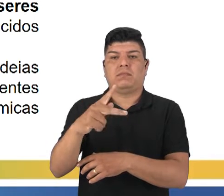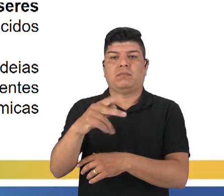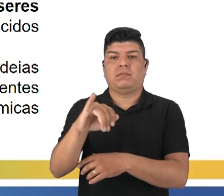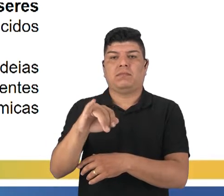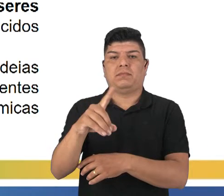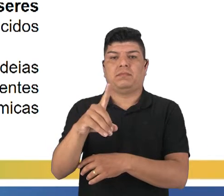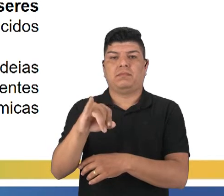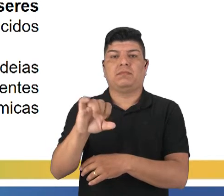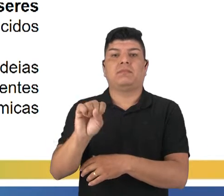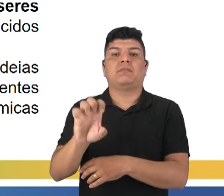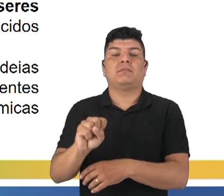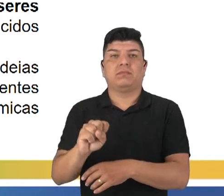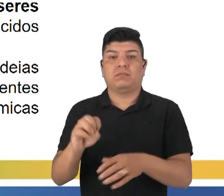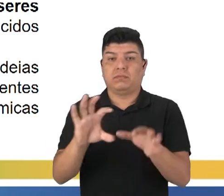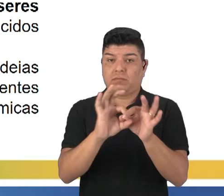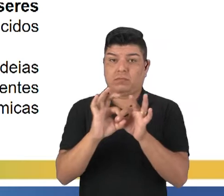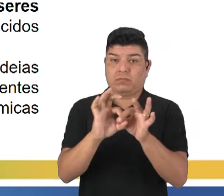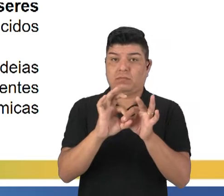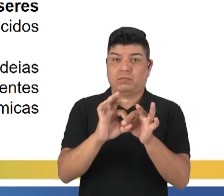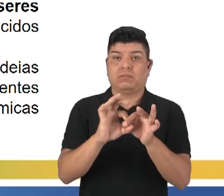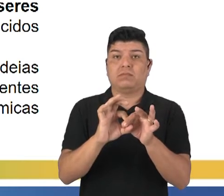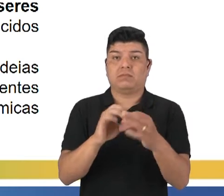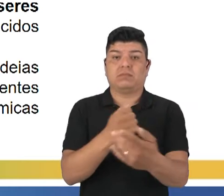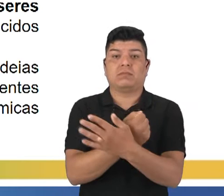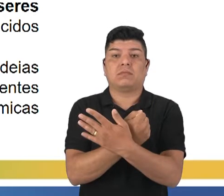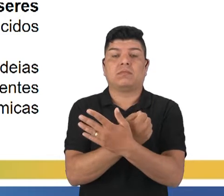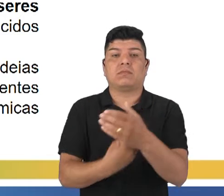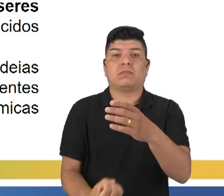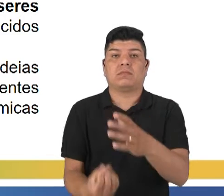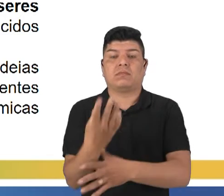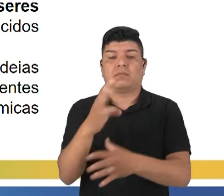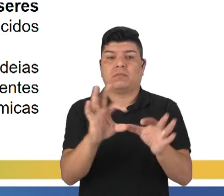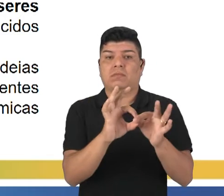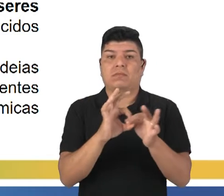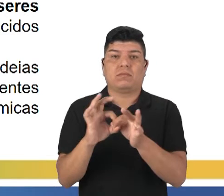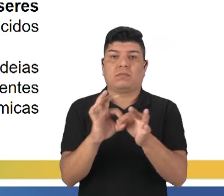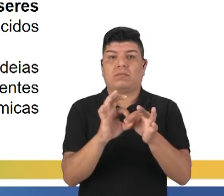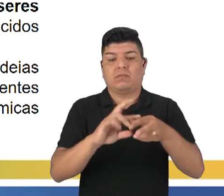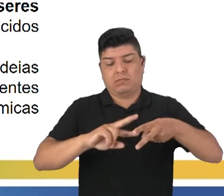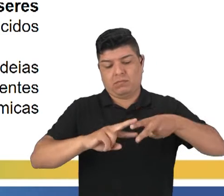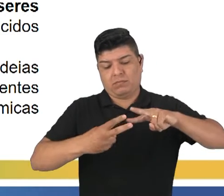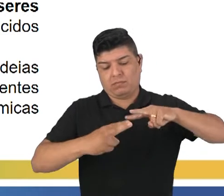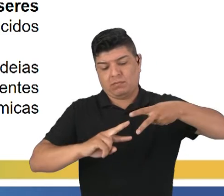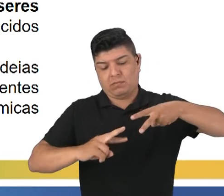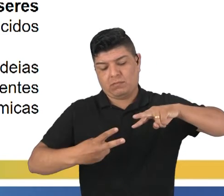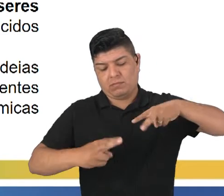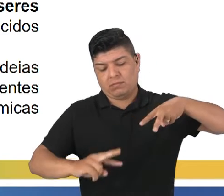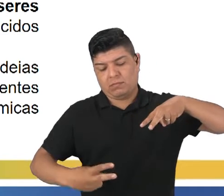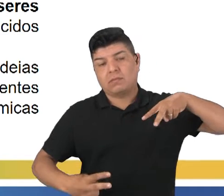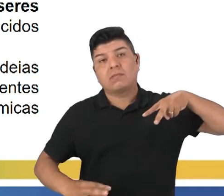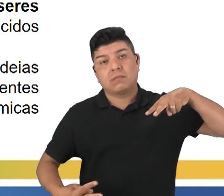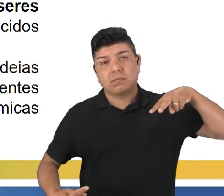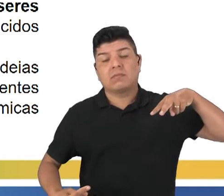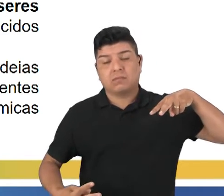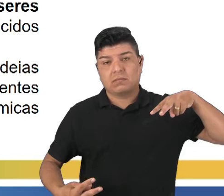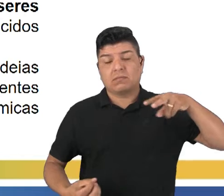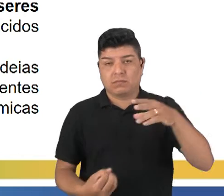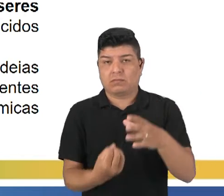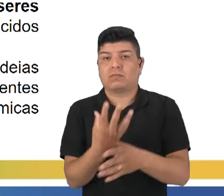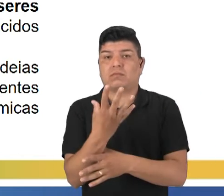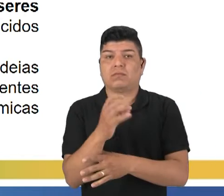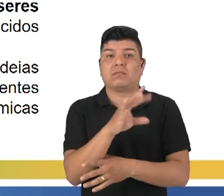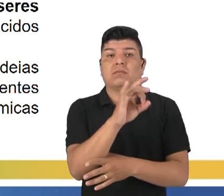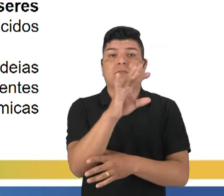Cada aminoácido vai se ligar um no outro, formar essa cadeia, né? Essa única cadeia polipeptídica.